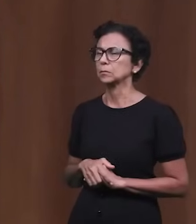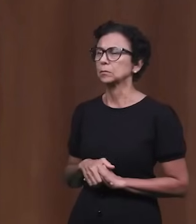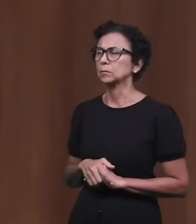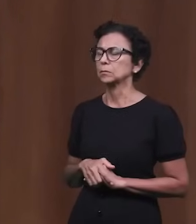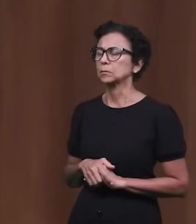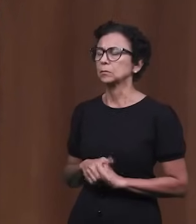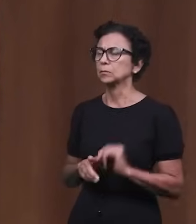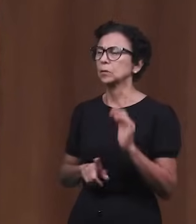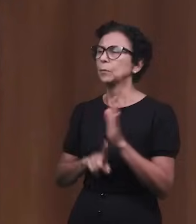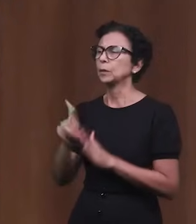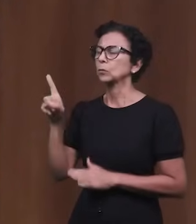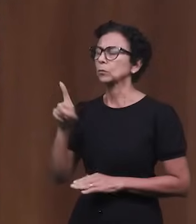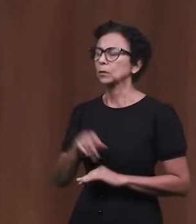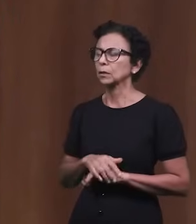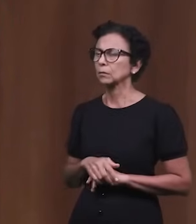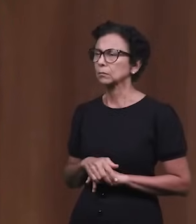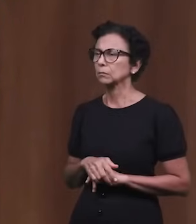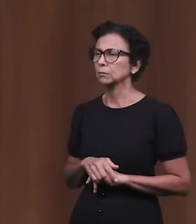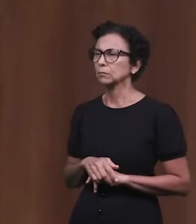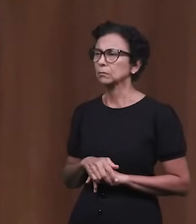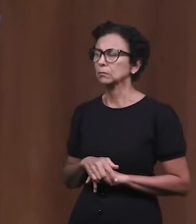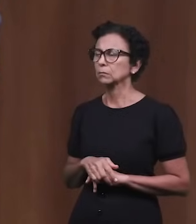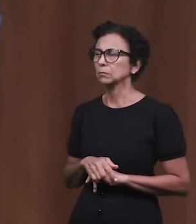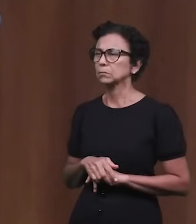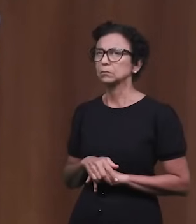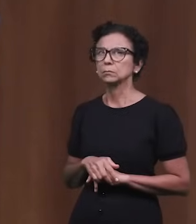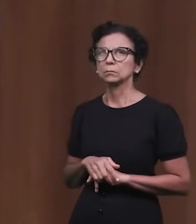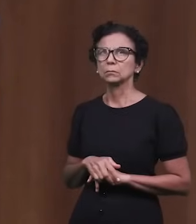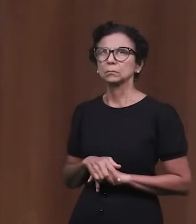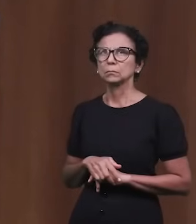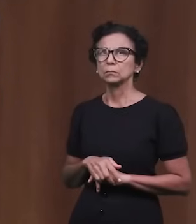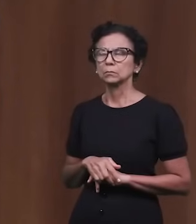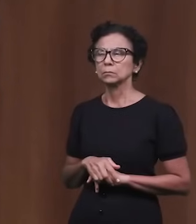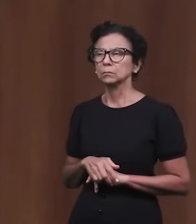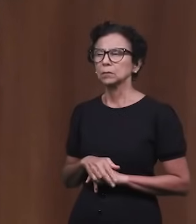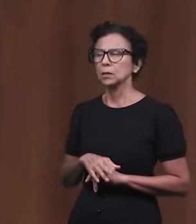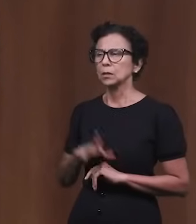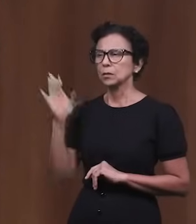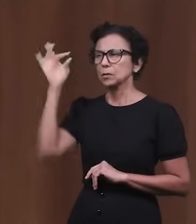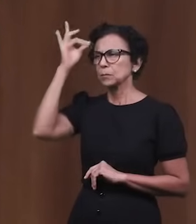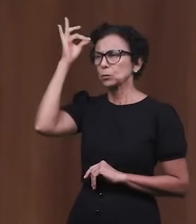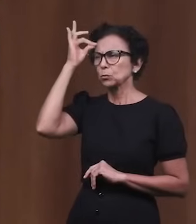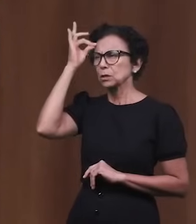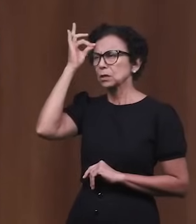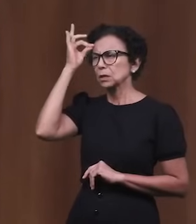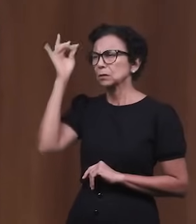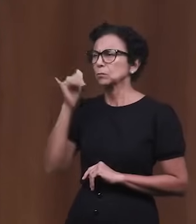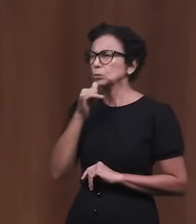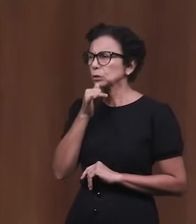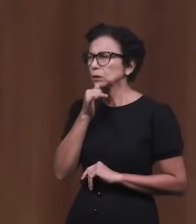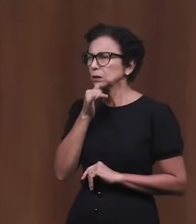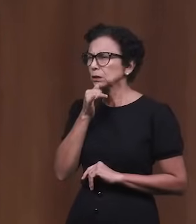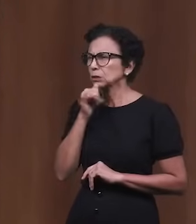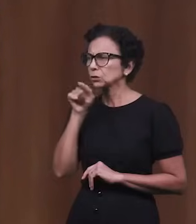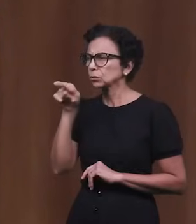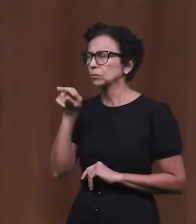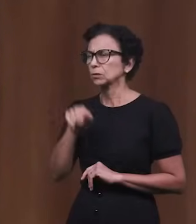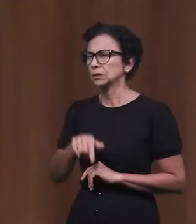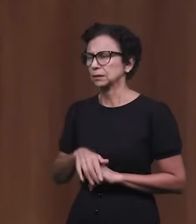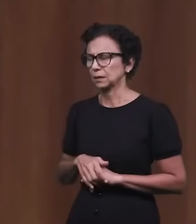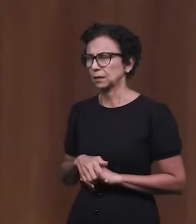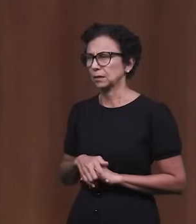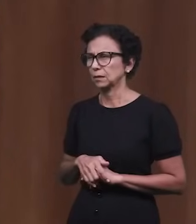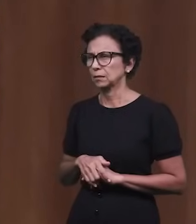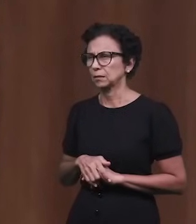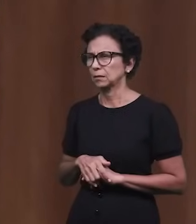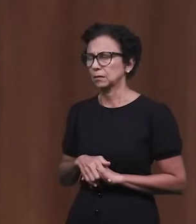um questionamento a fazer ao senhor. O Espírito está muito triste com o senhor, muito triste, porque